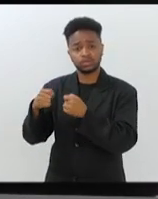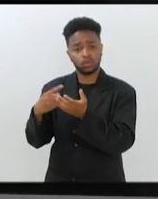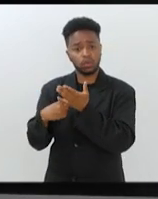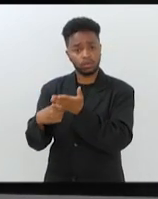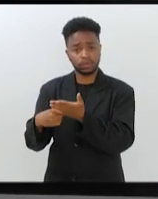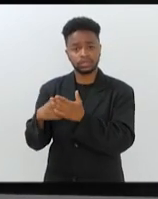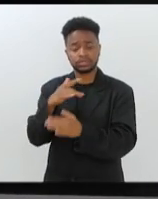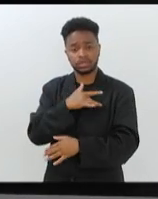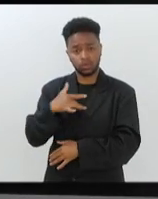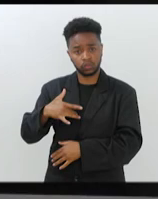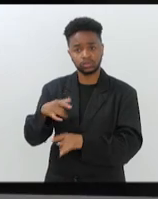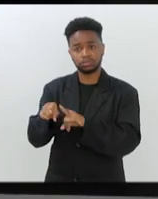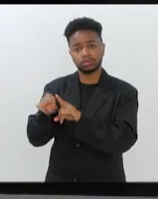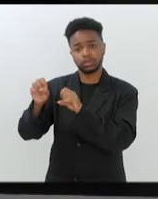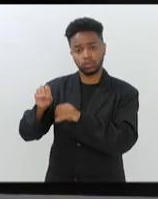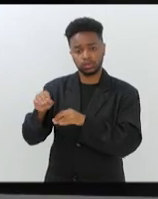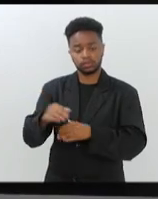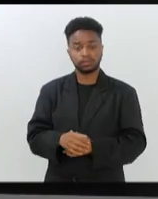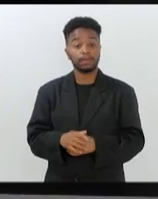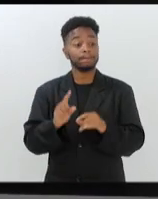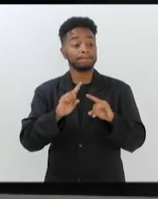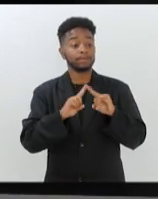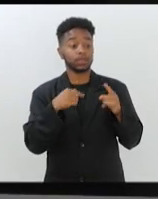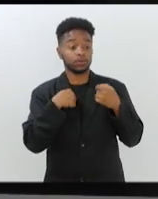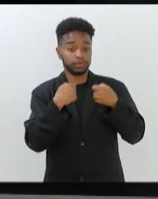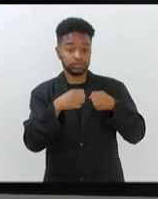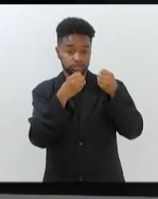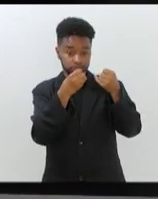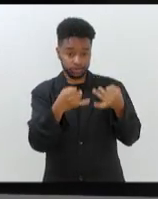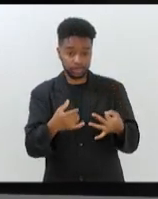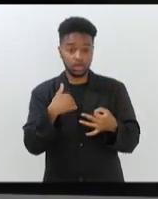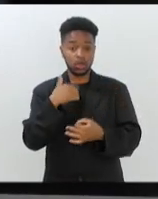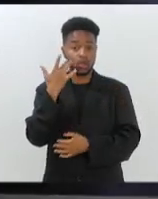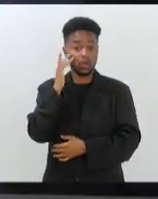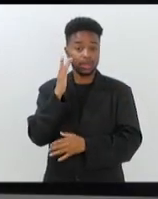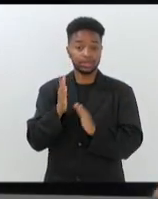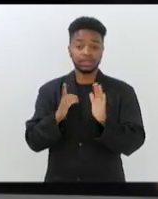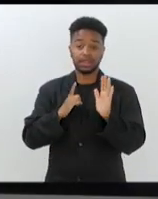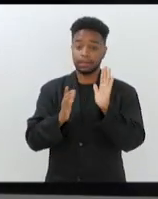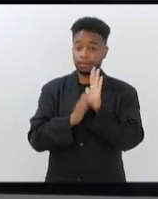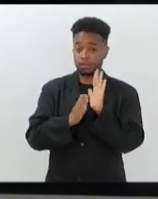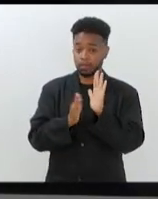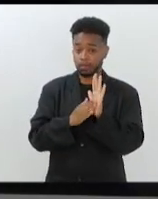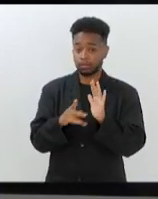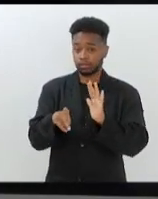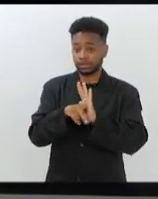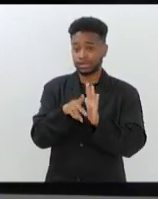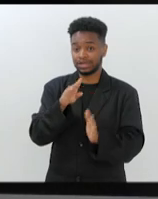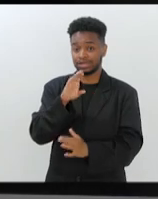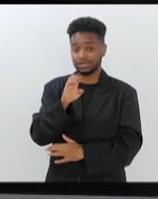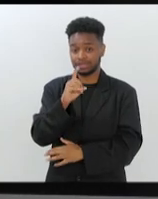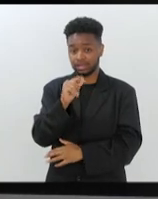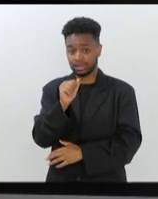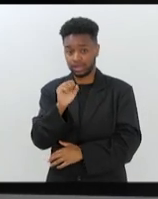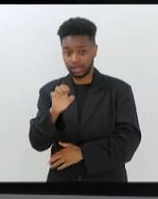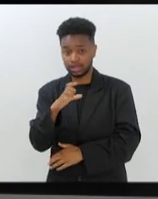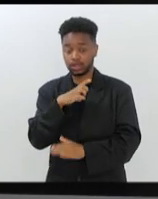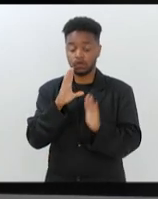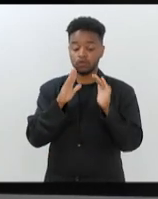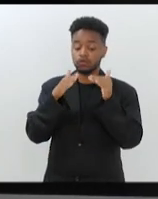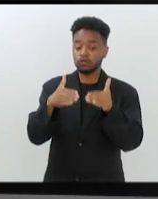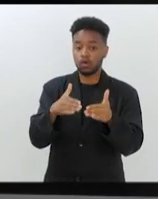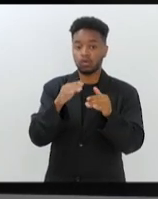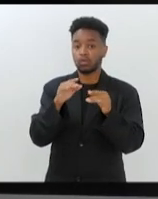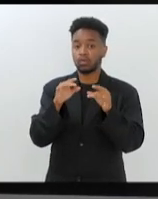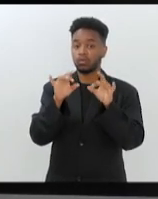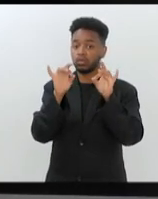questão de explicar assim eu acho que tem uma uma proposta da Sedai com um foco específico que